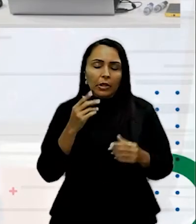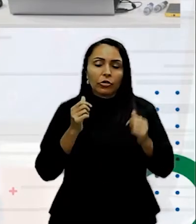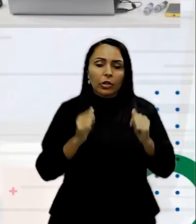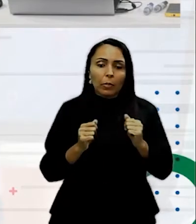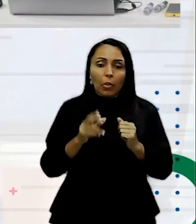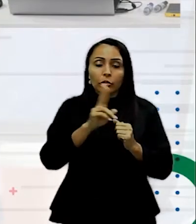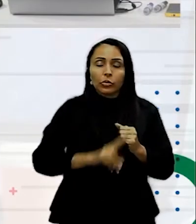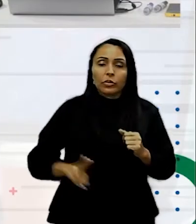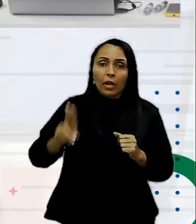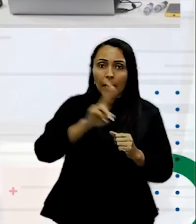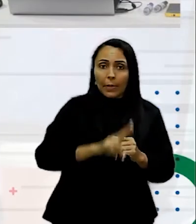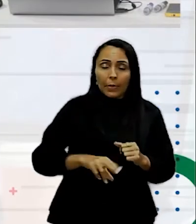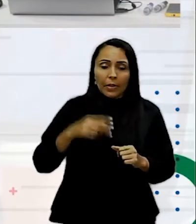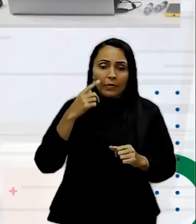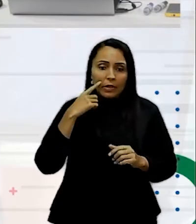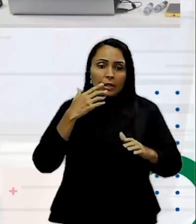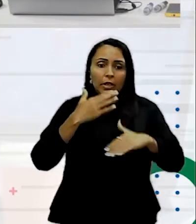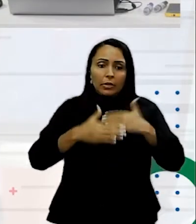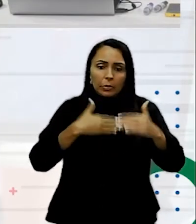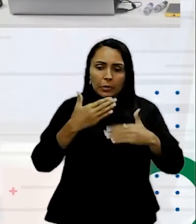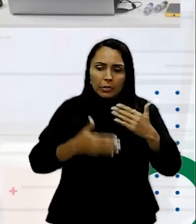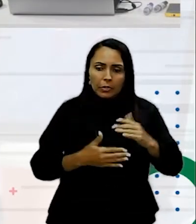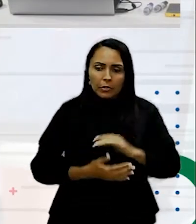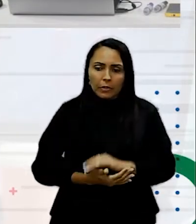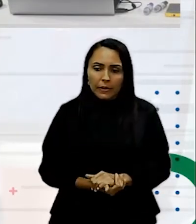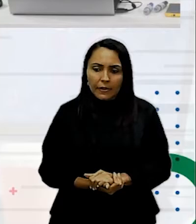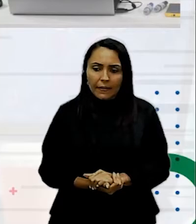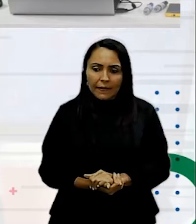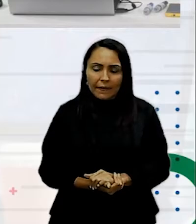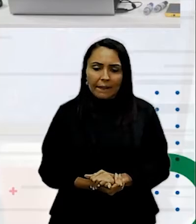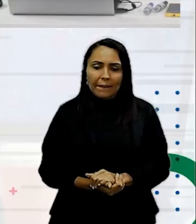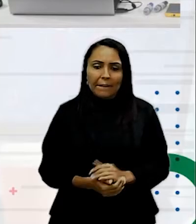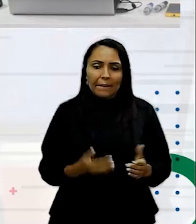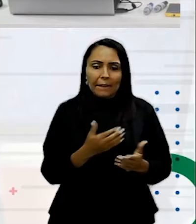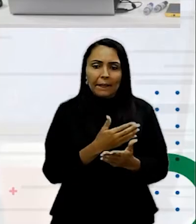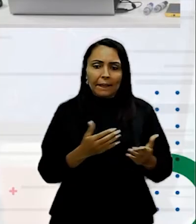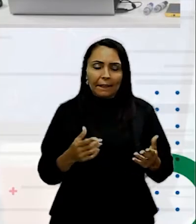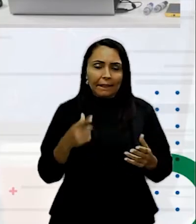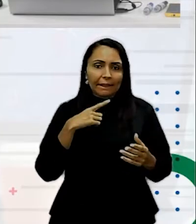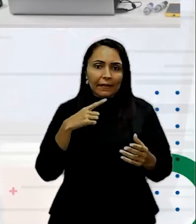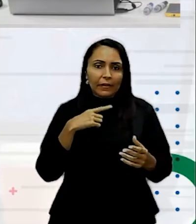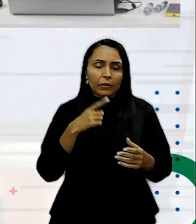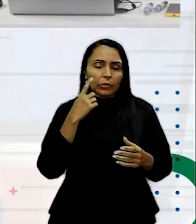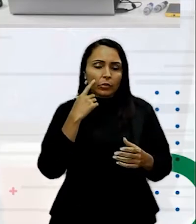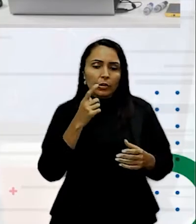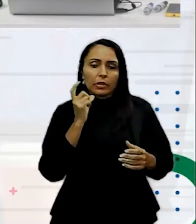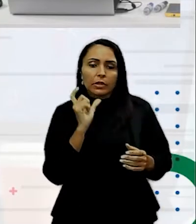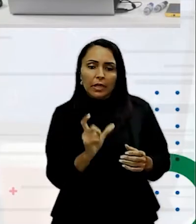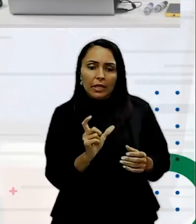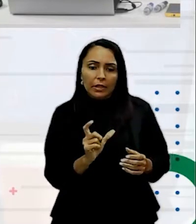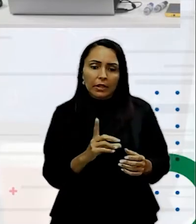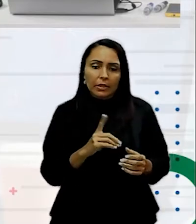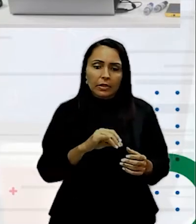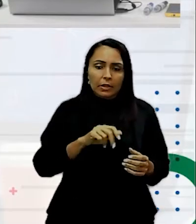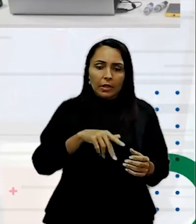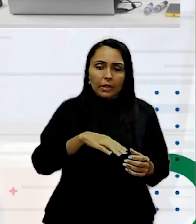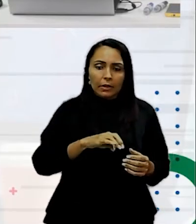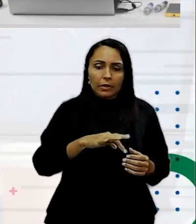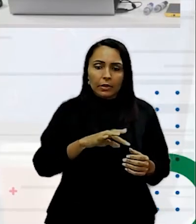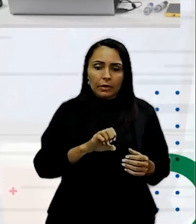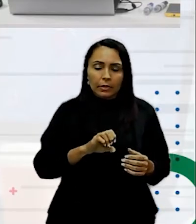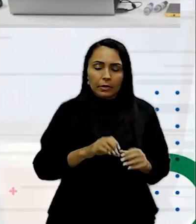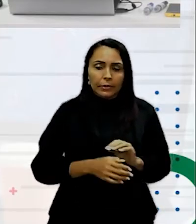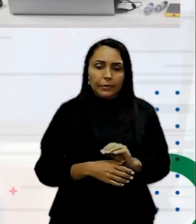para fazer esse protótipo. A gente tem o Figma, tem o Sketch e também tem o Adobe XD. O